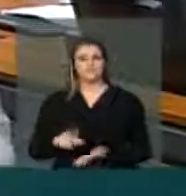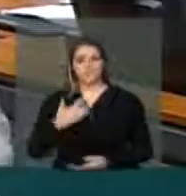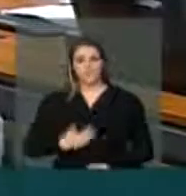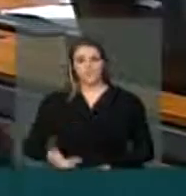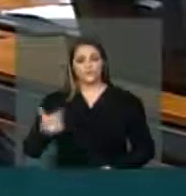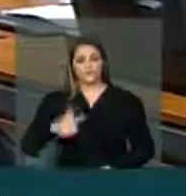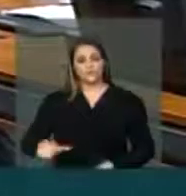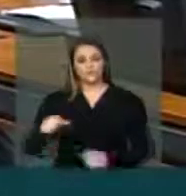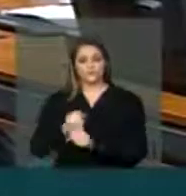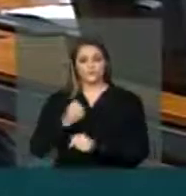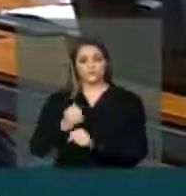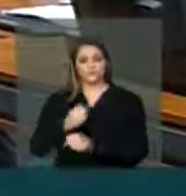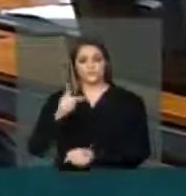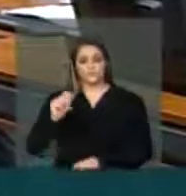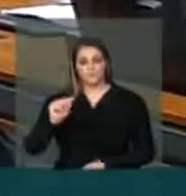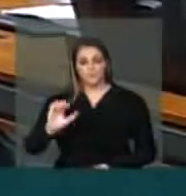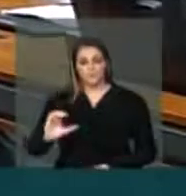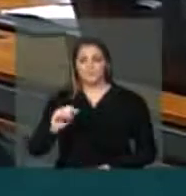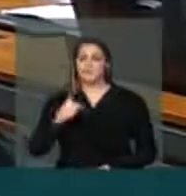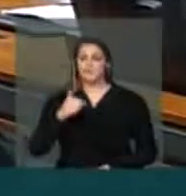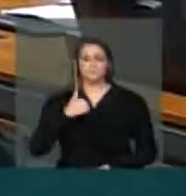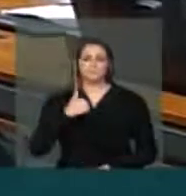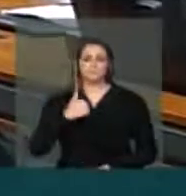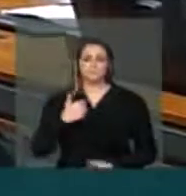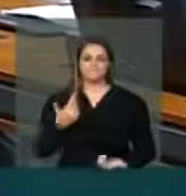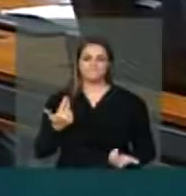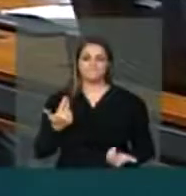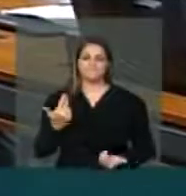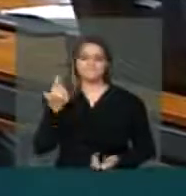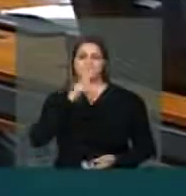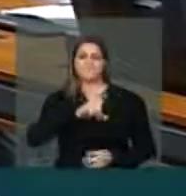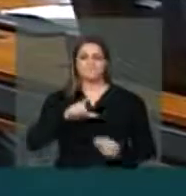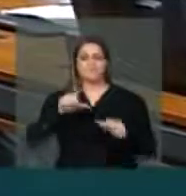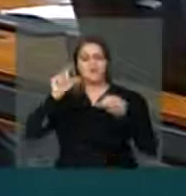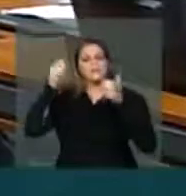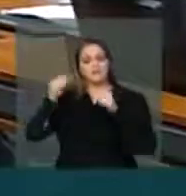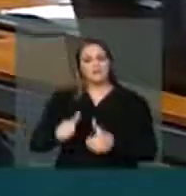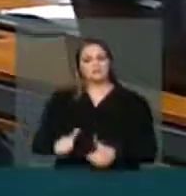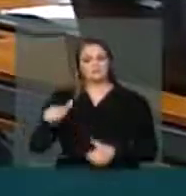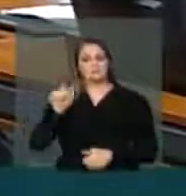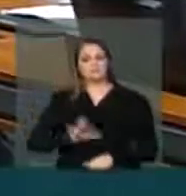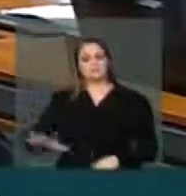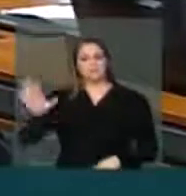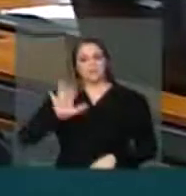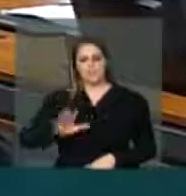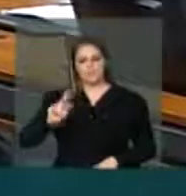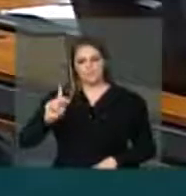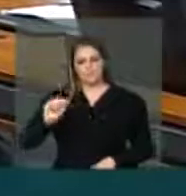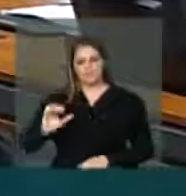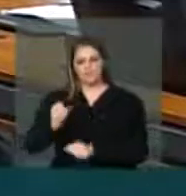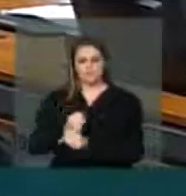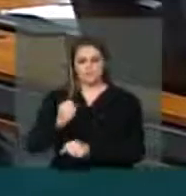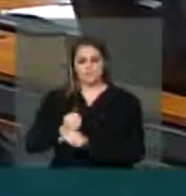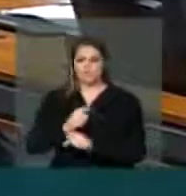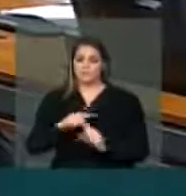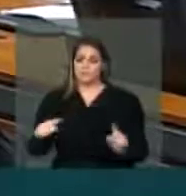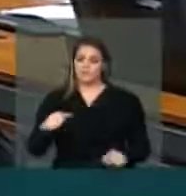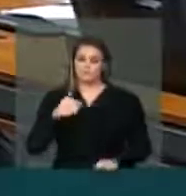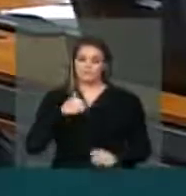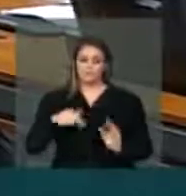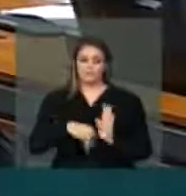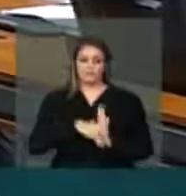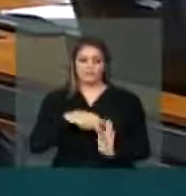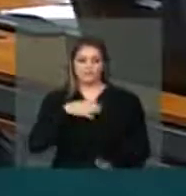do PAC. Eu não tenho condição de fazer uma avaliação geral das obras do PAC, mas como baiano que faz política no